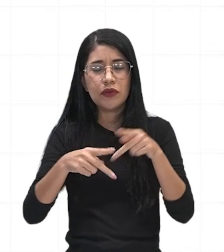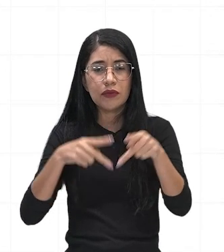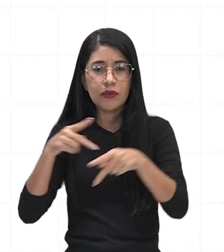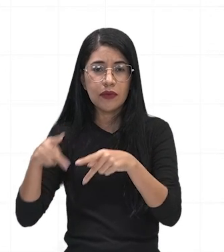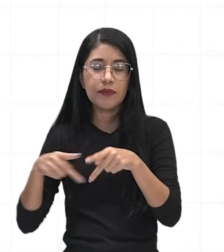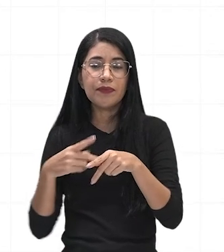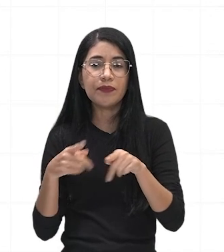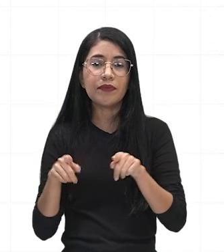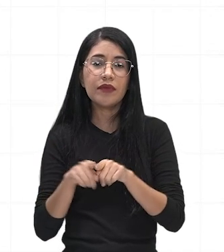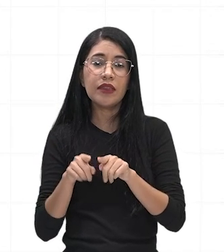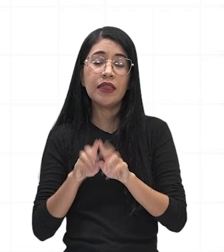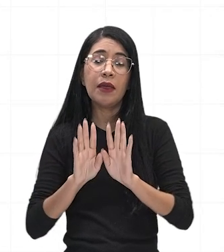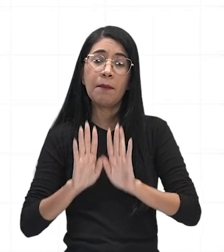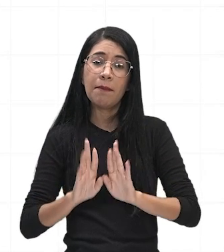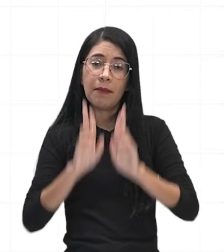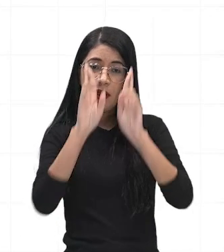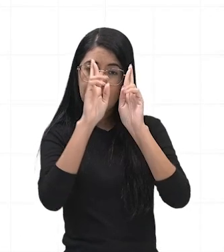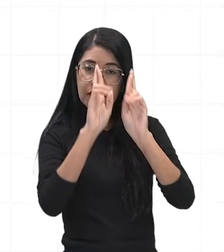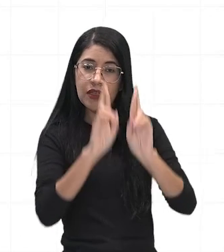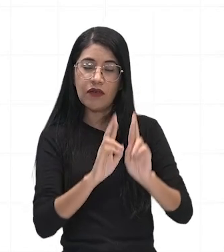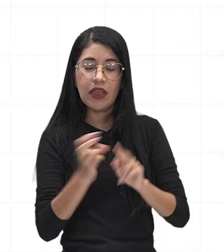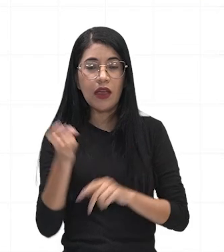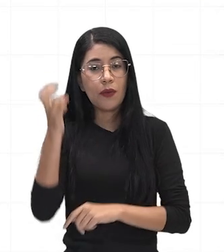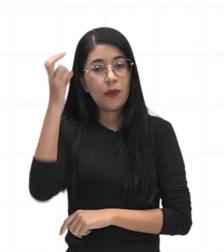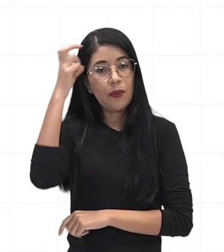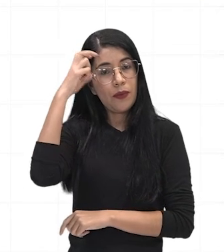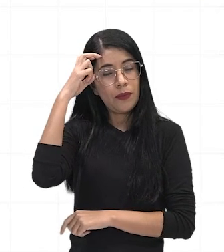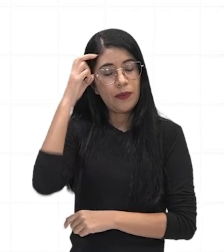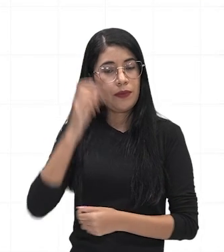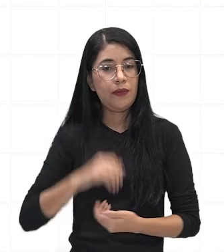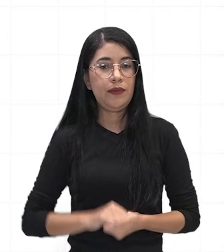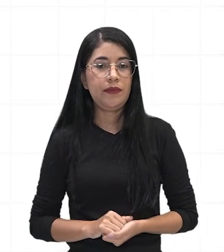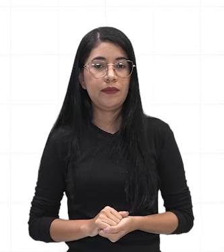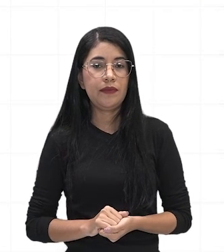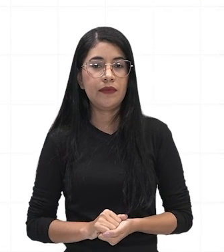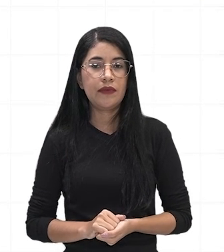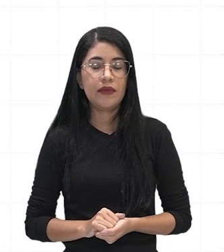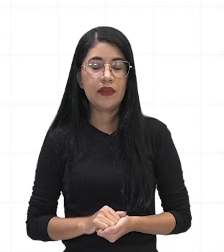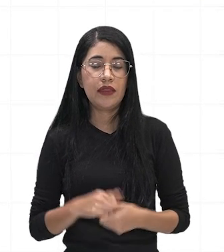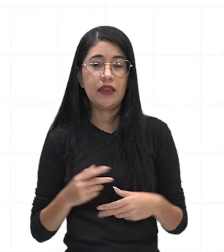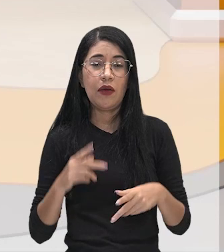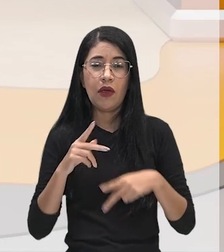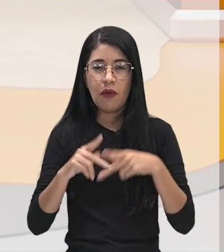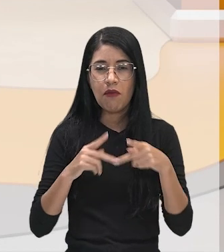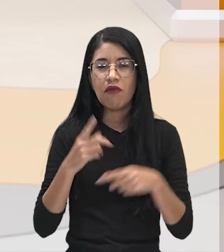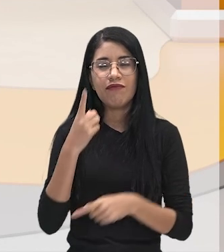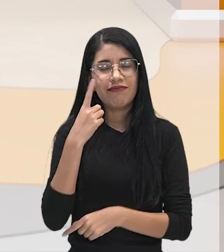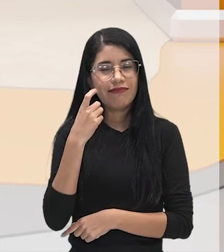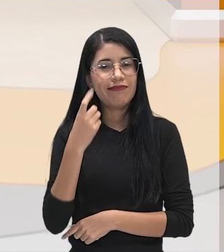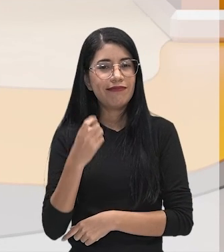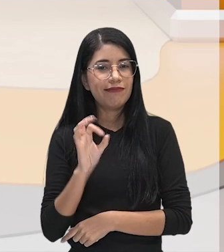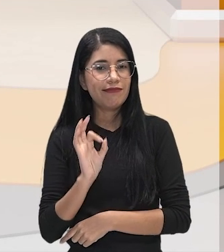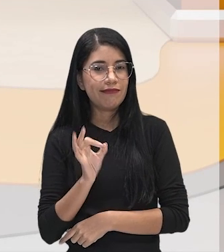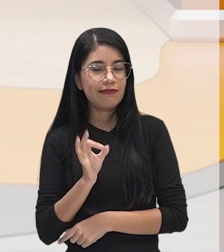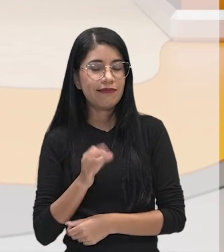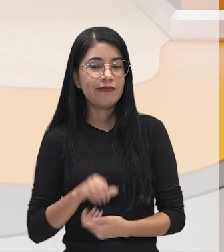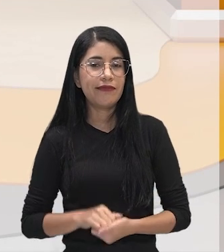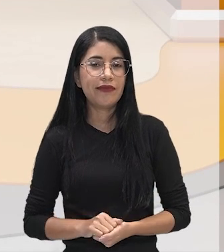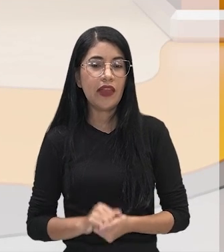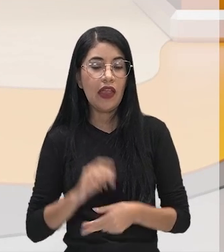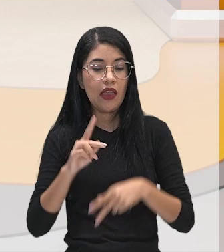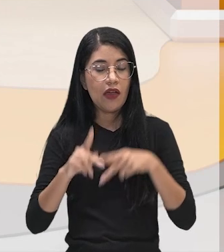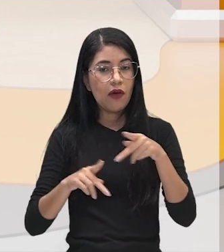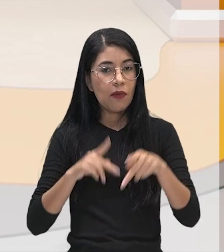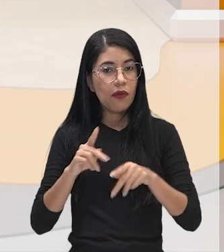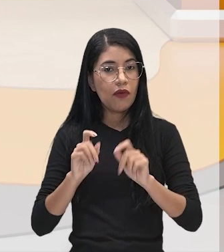mas respeitavam as suas culturas. Olha, um povo interessante, né? Um povo